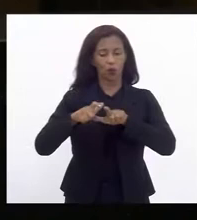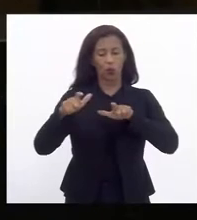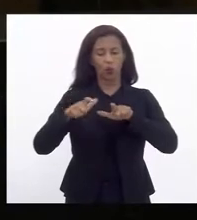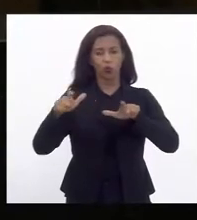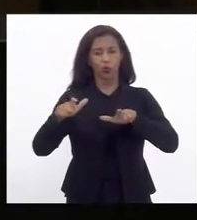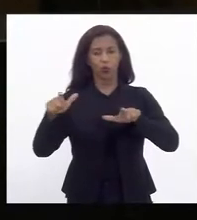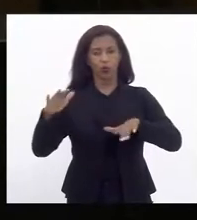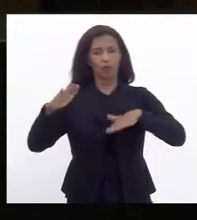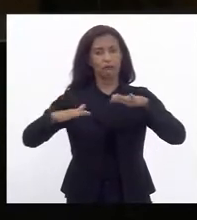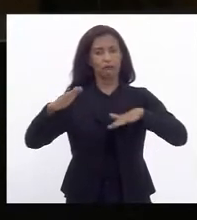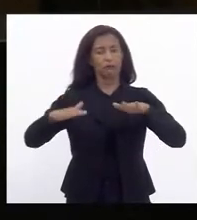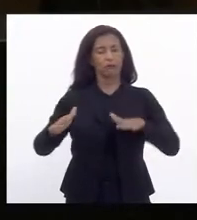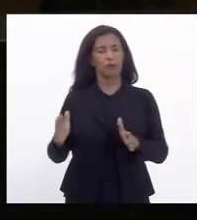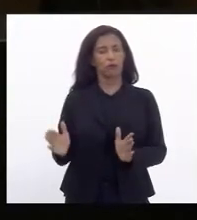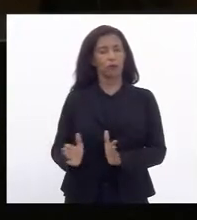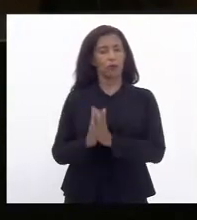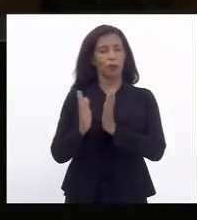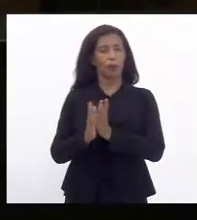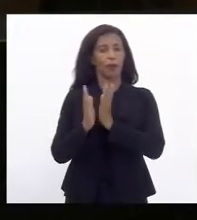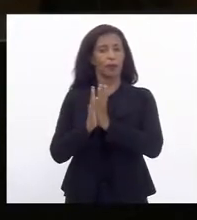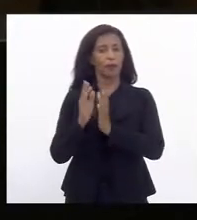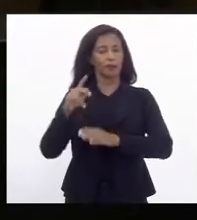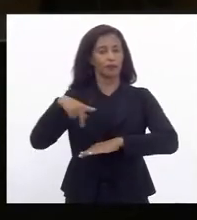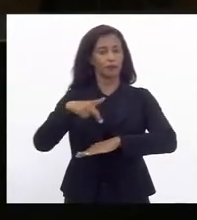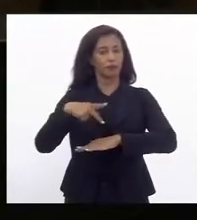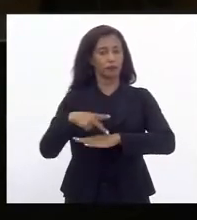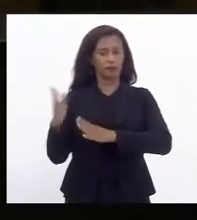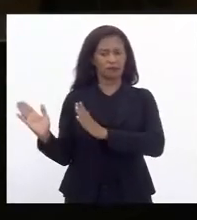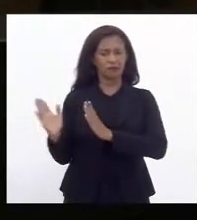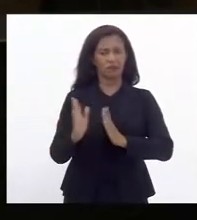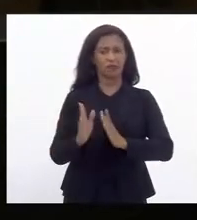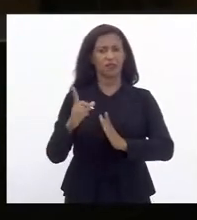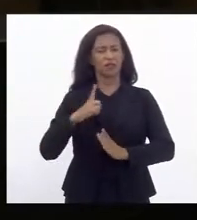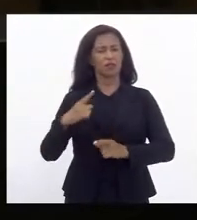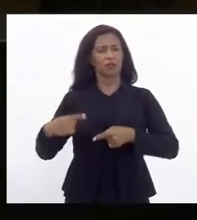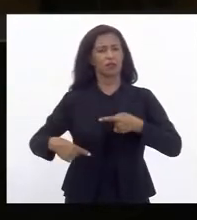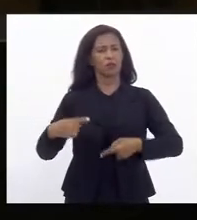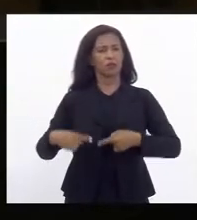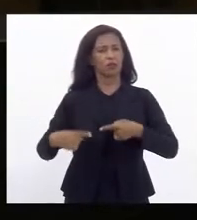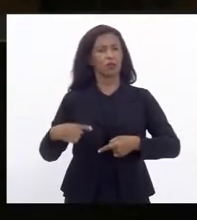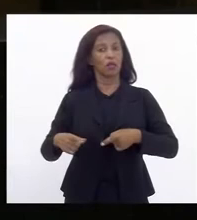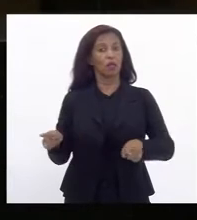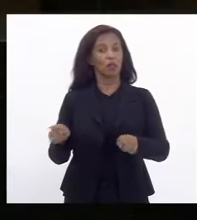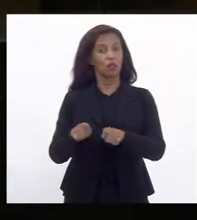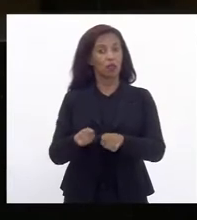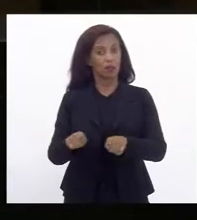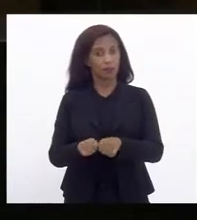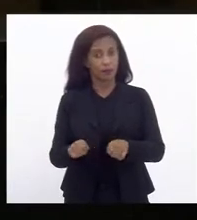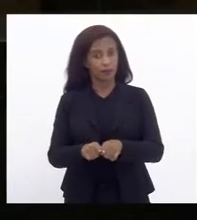do nível de pobreza no nosso país, ele vem sendo discutido, inclusive, por